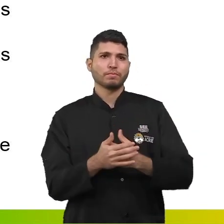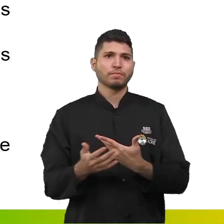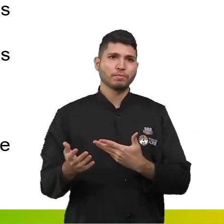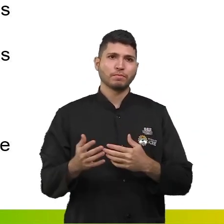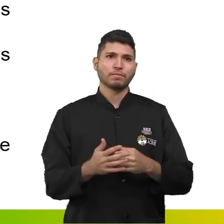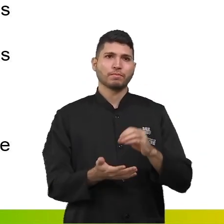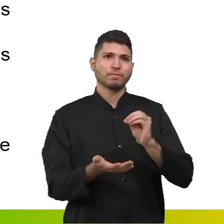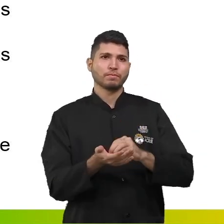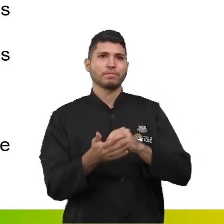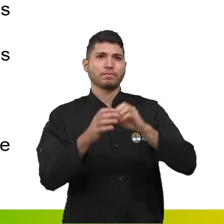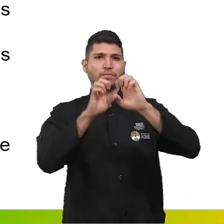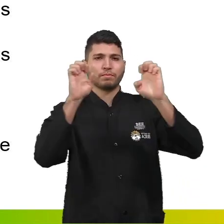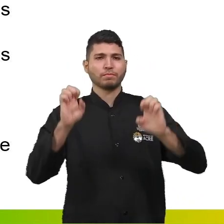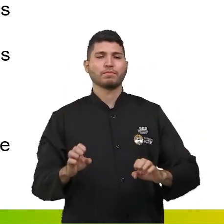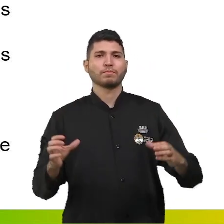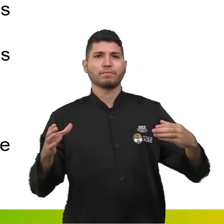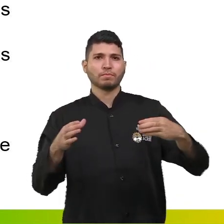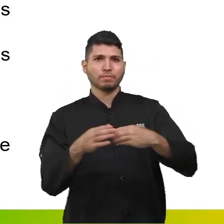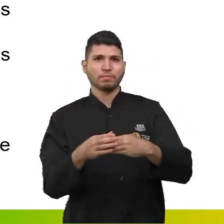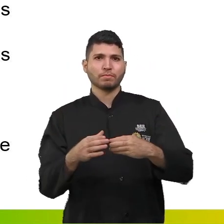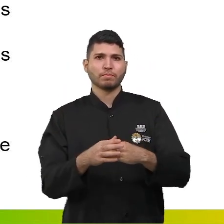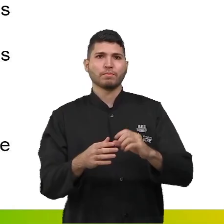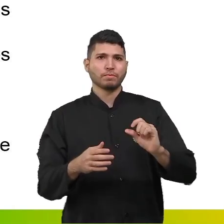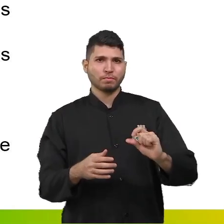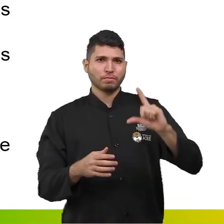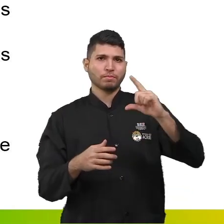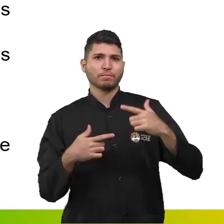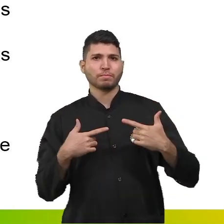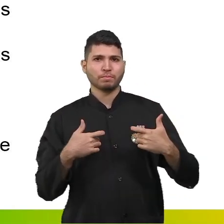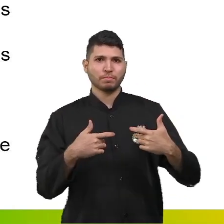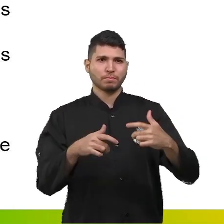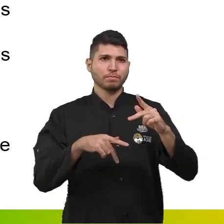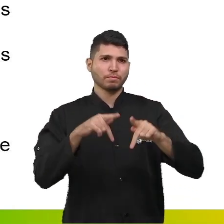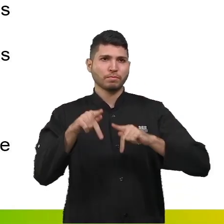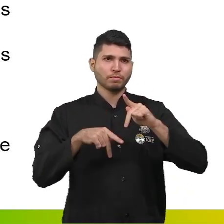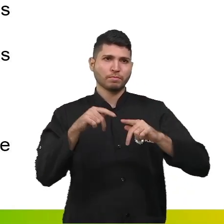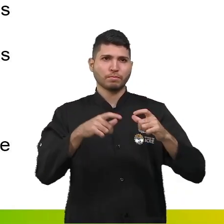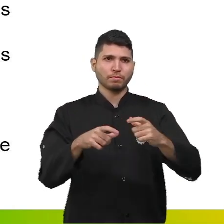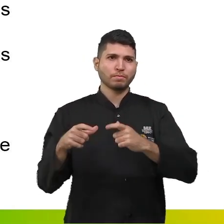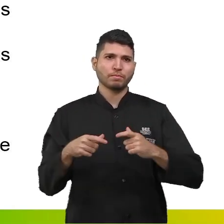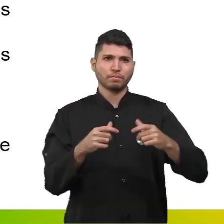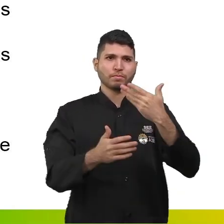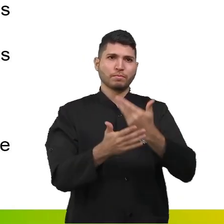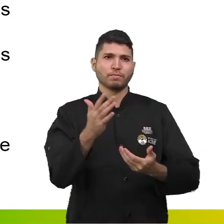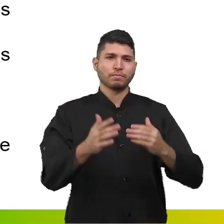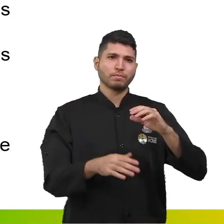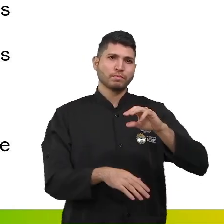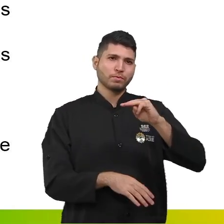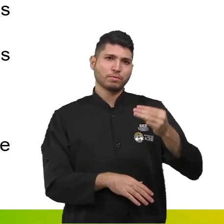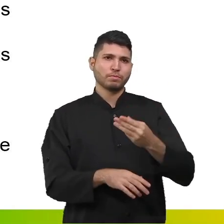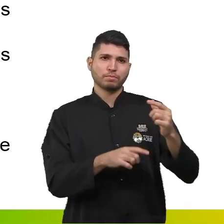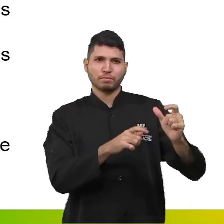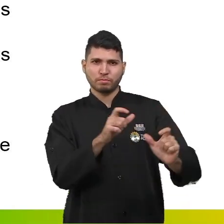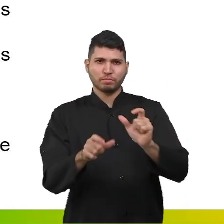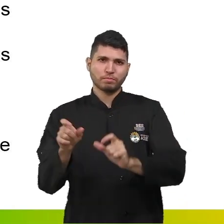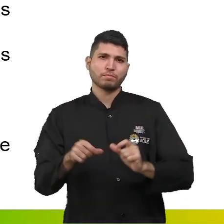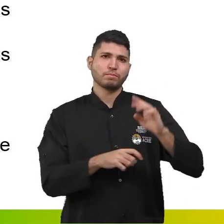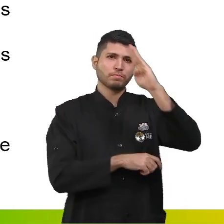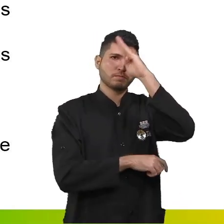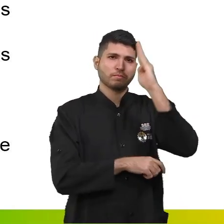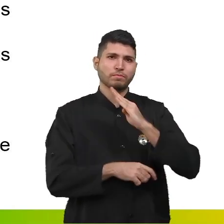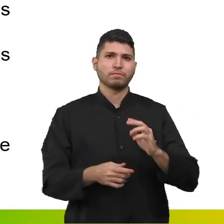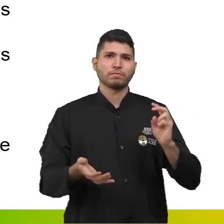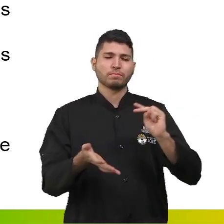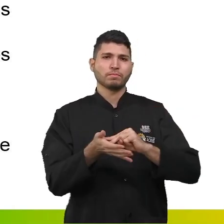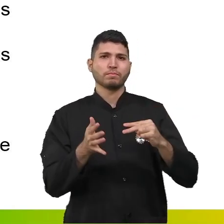de comunidades, a intensificação de guerras entre povos locais e a perda de milhões de pessoas. Para o Brasil,